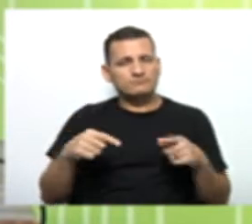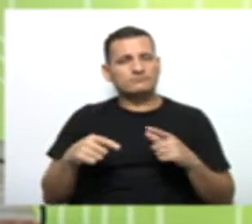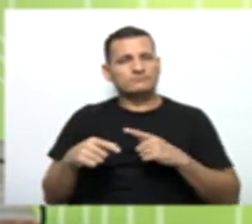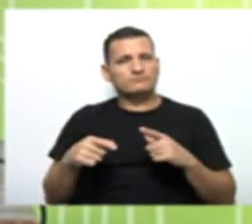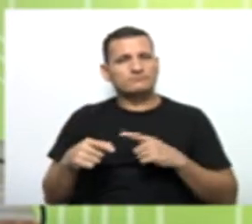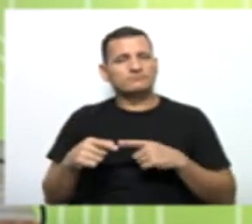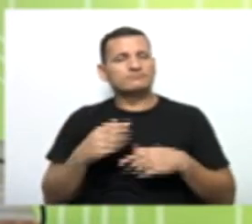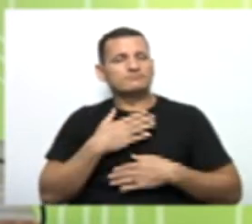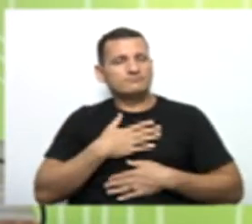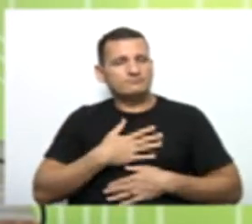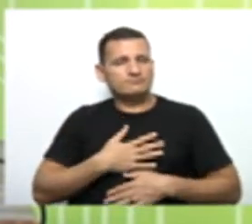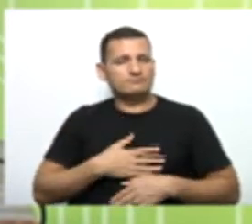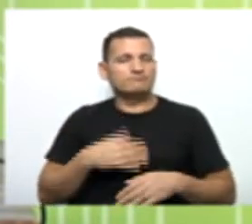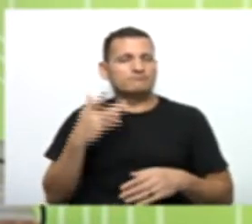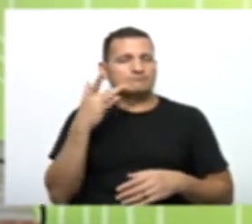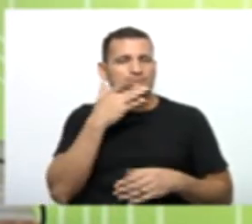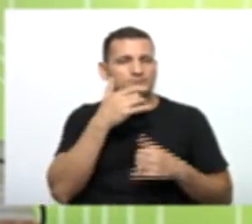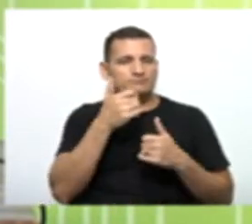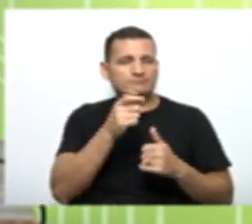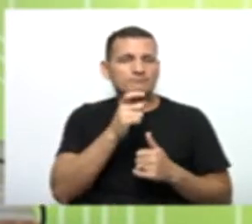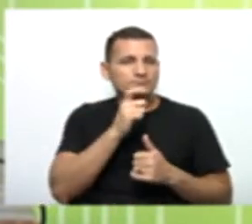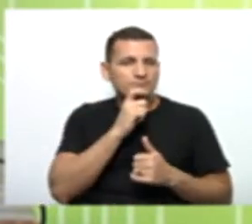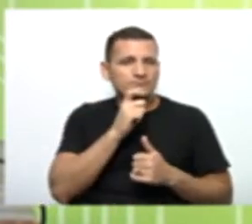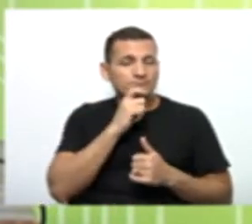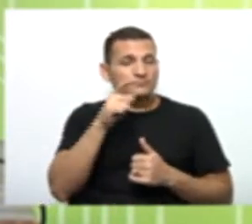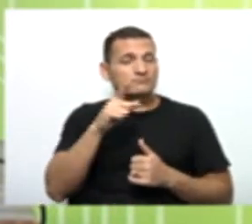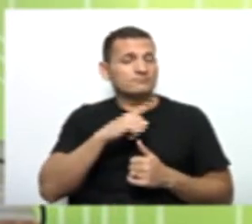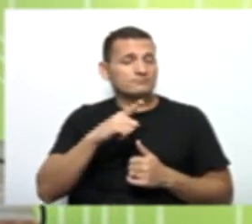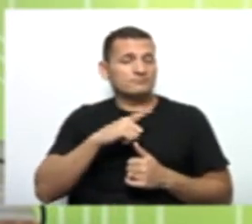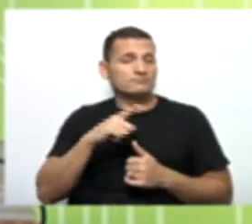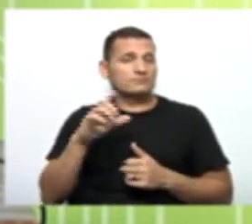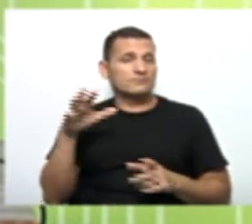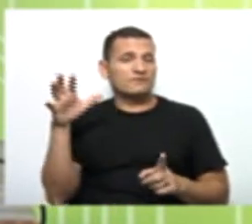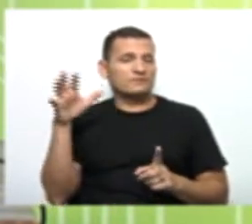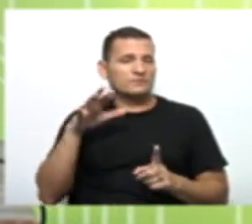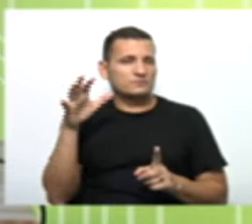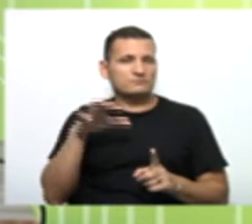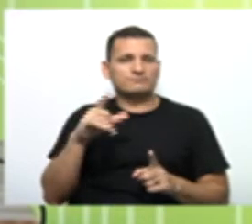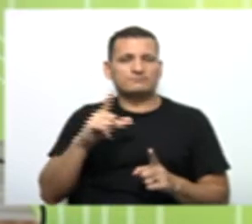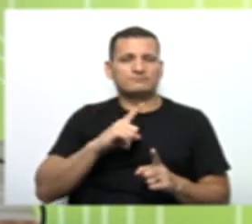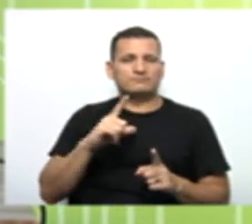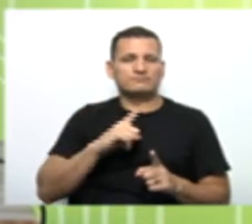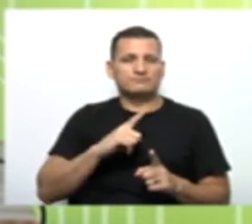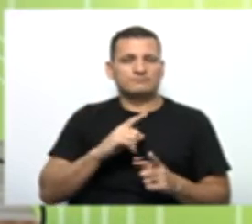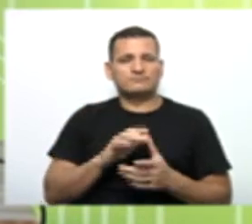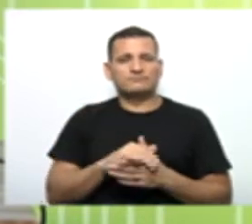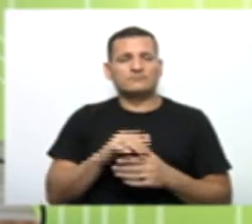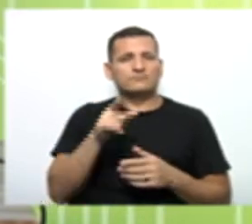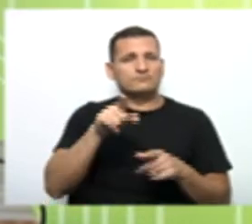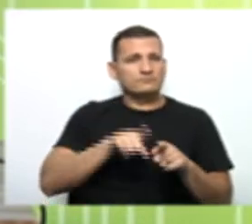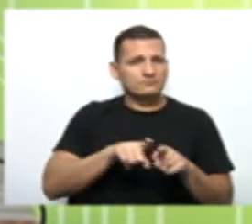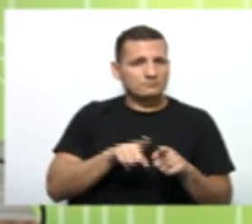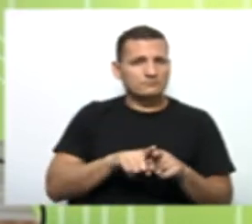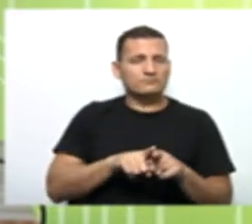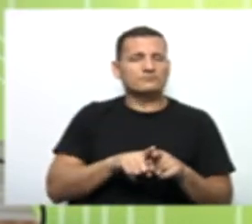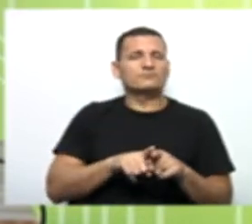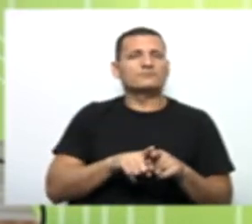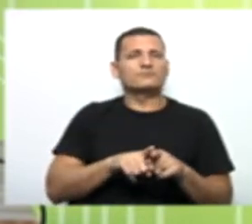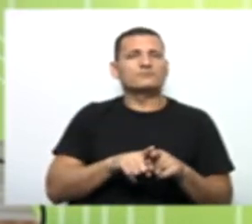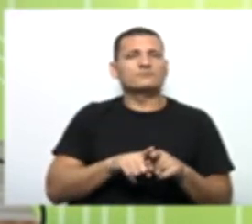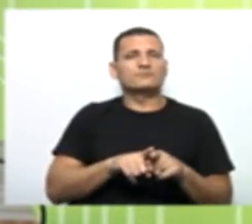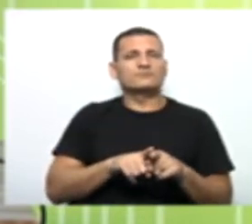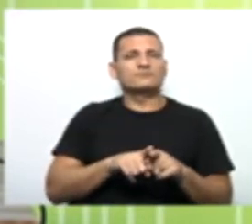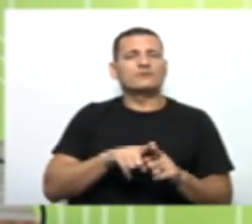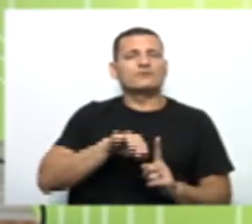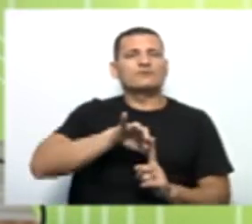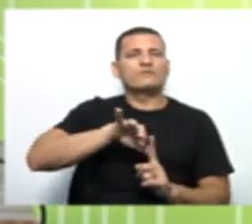mais agradável, e você está sendo influenciado por esse clima mais agradável. Você também influencia esse meio ambiente.